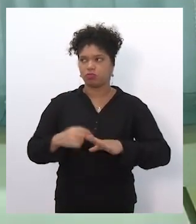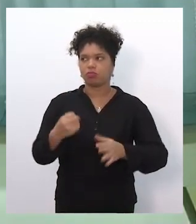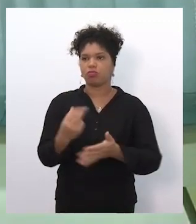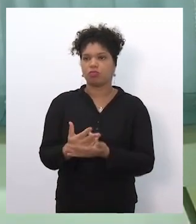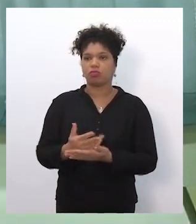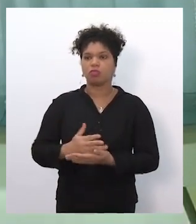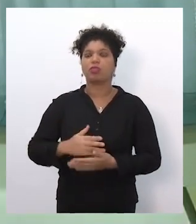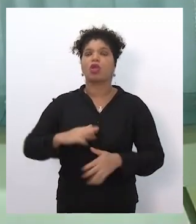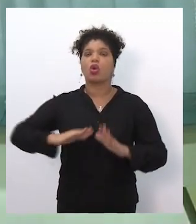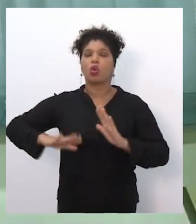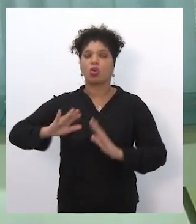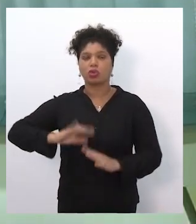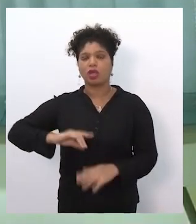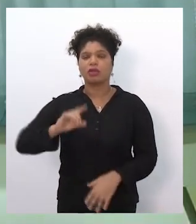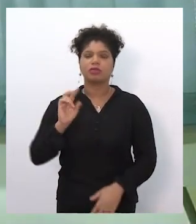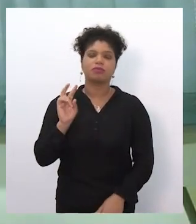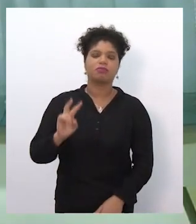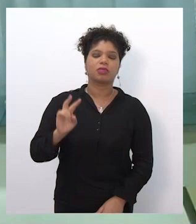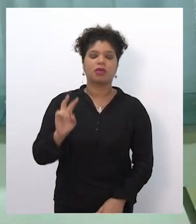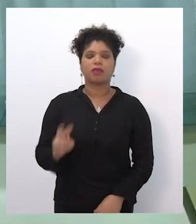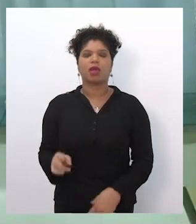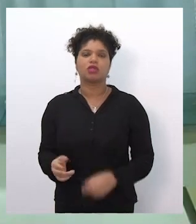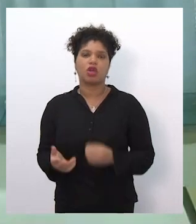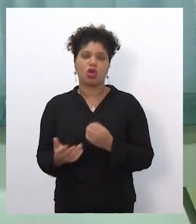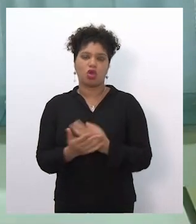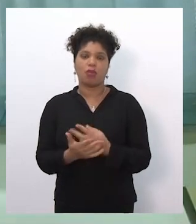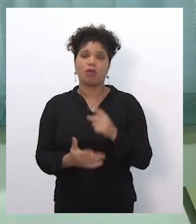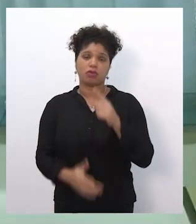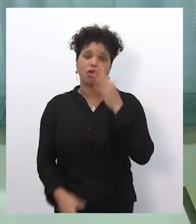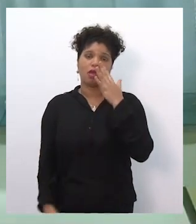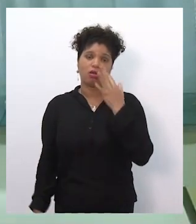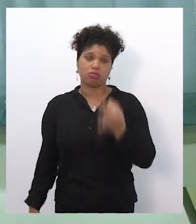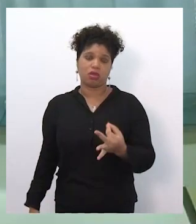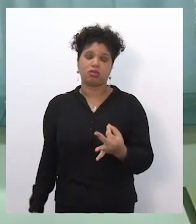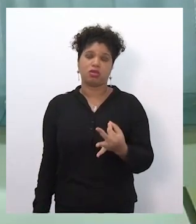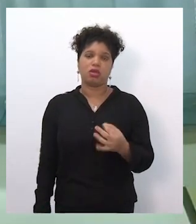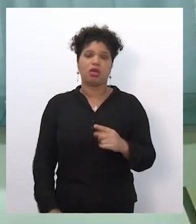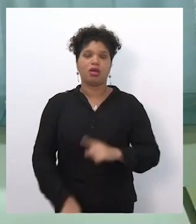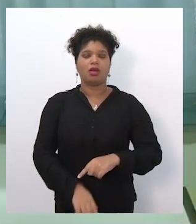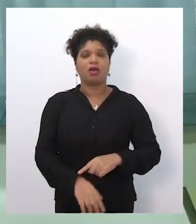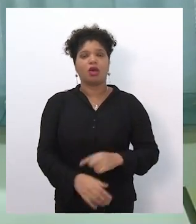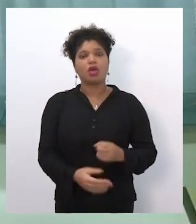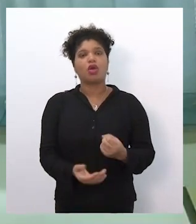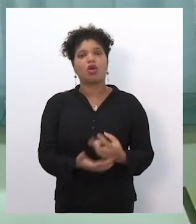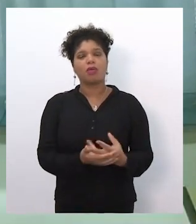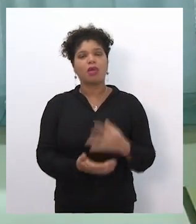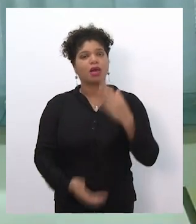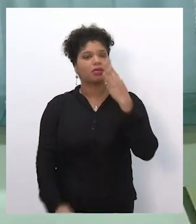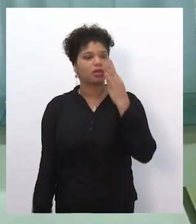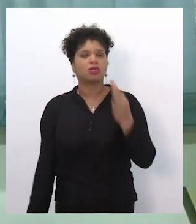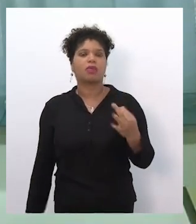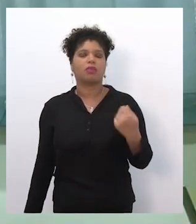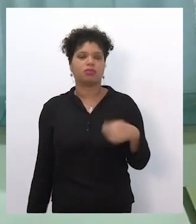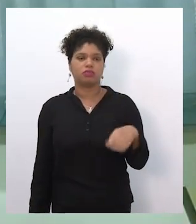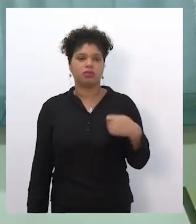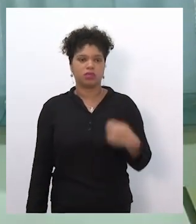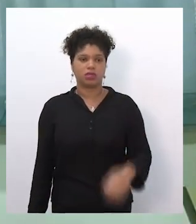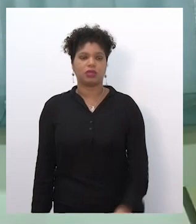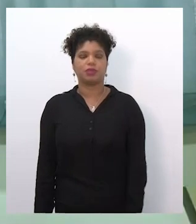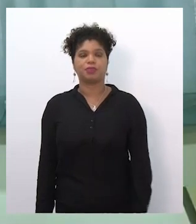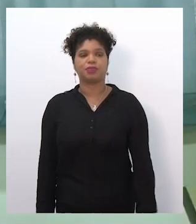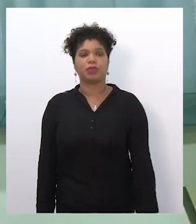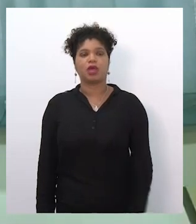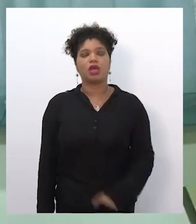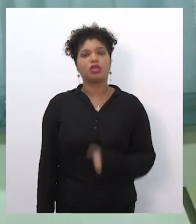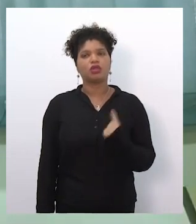cuidado de olhar, tá? E sempre se atentar a essas situações. Apesar que nós escolhemos